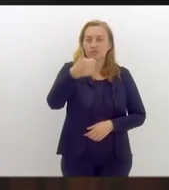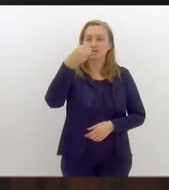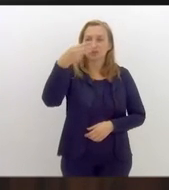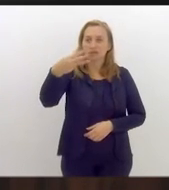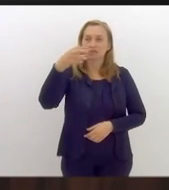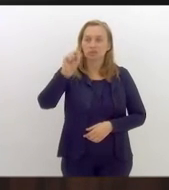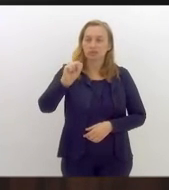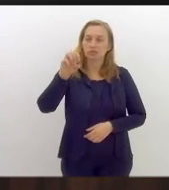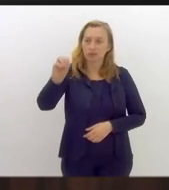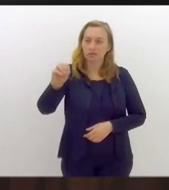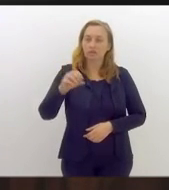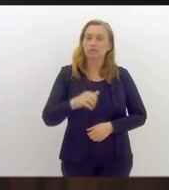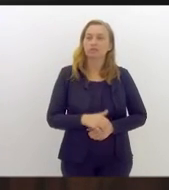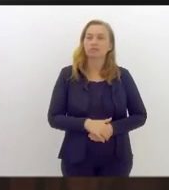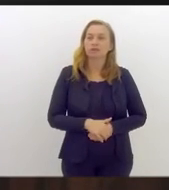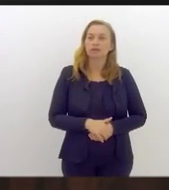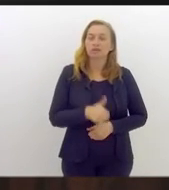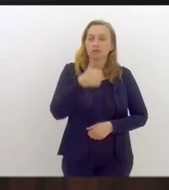1380,